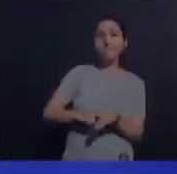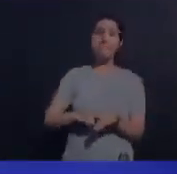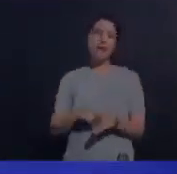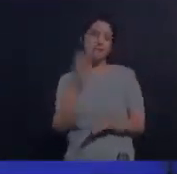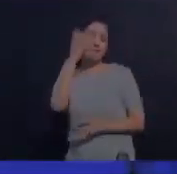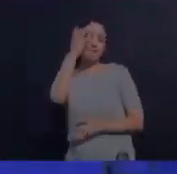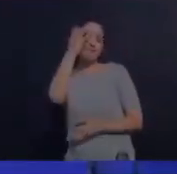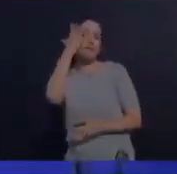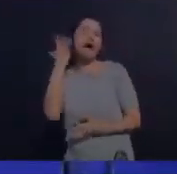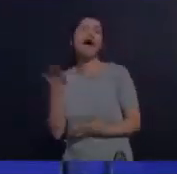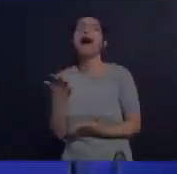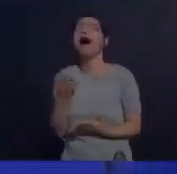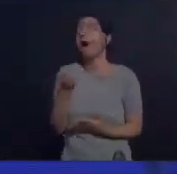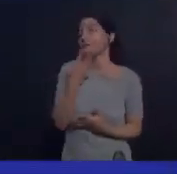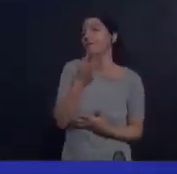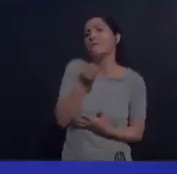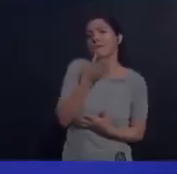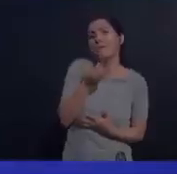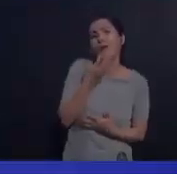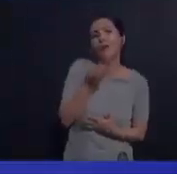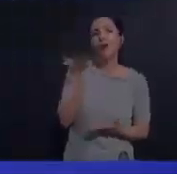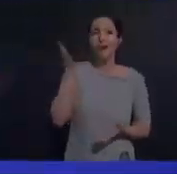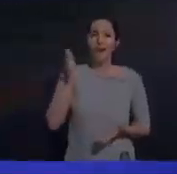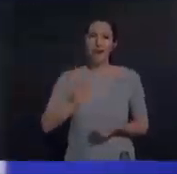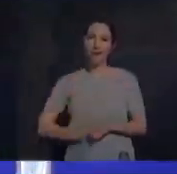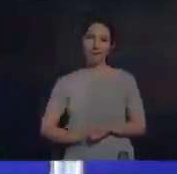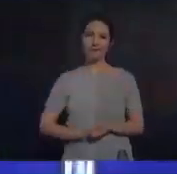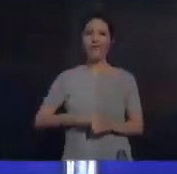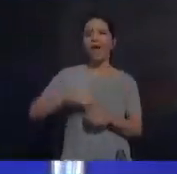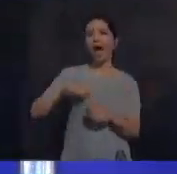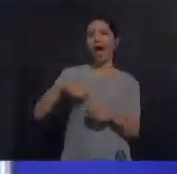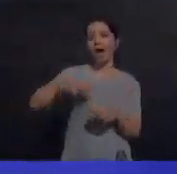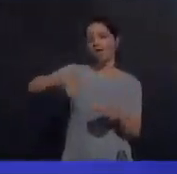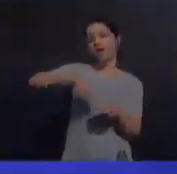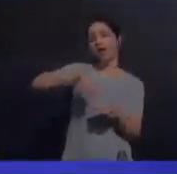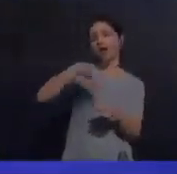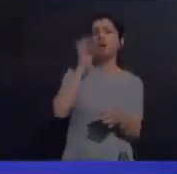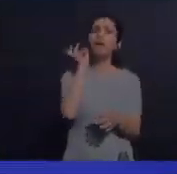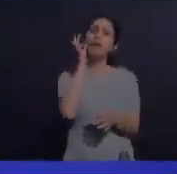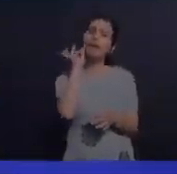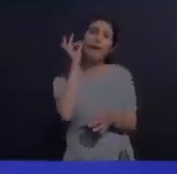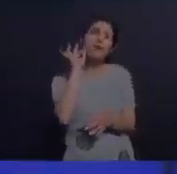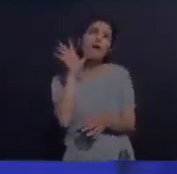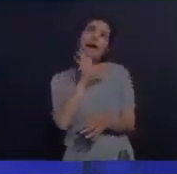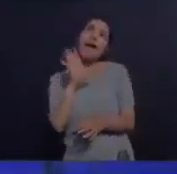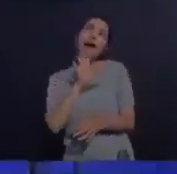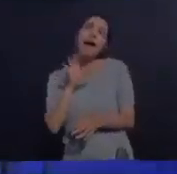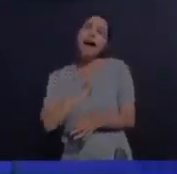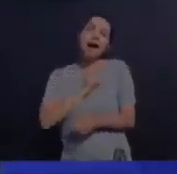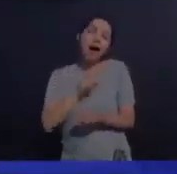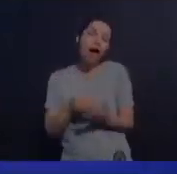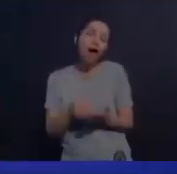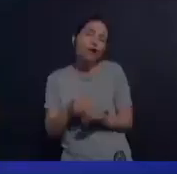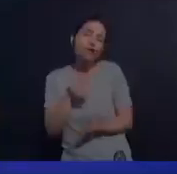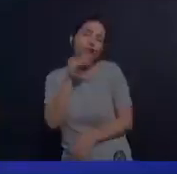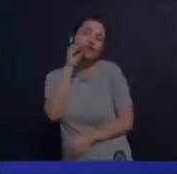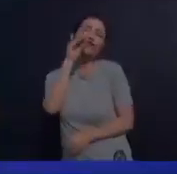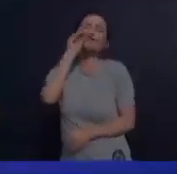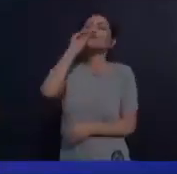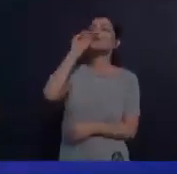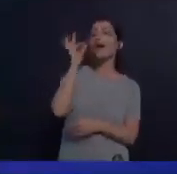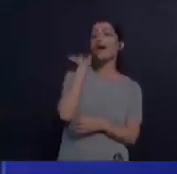e estava tudo maravilhoso fazer um cafezinho que delícia no café não case junho